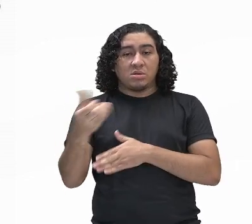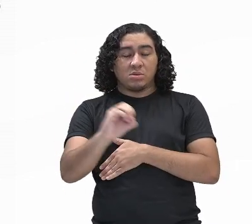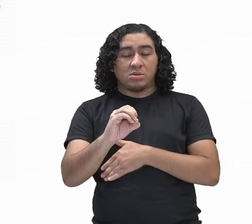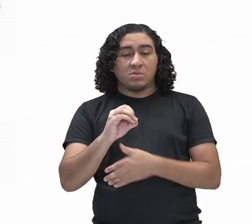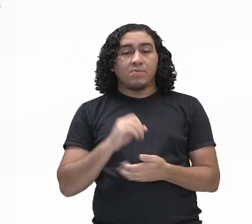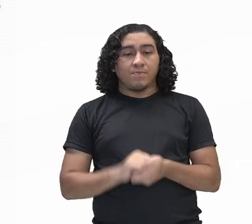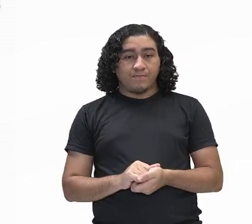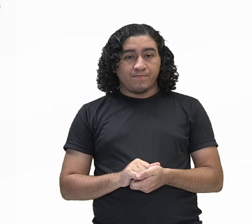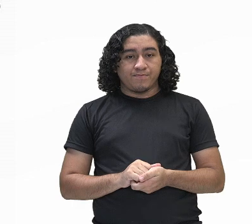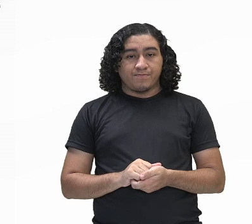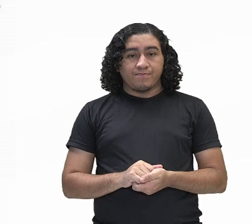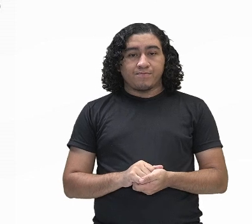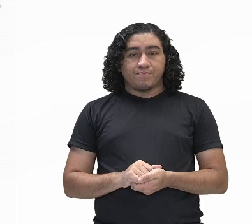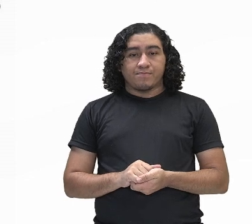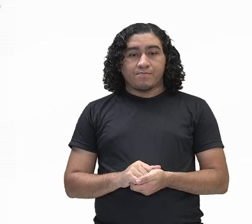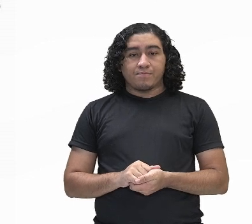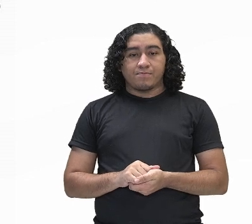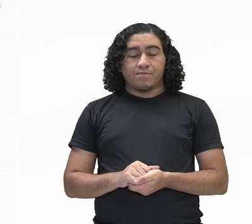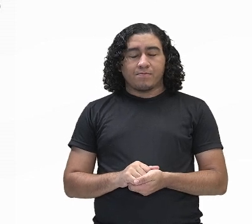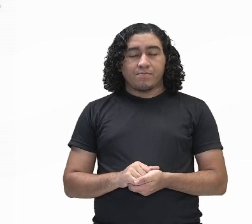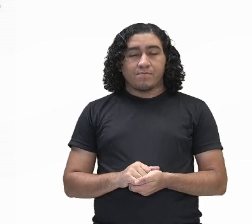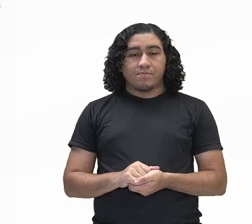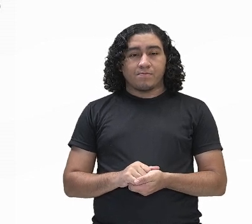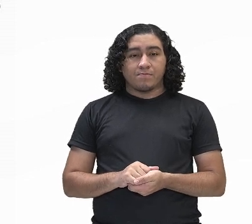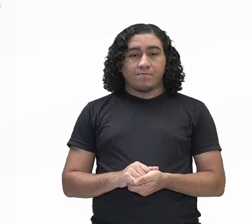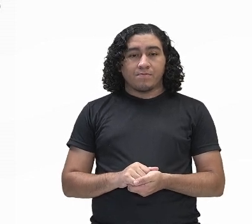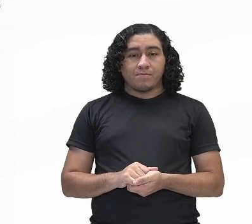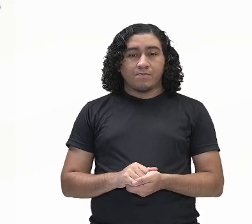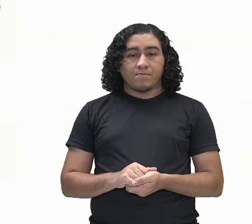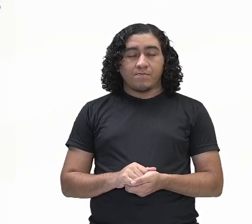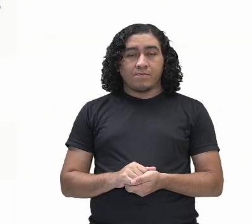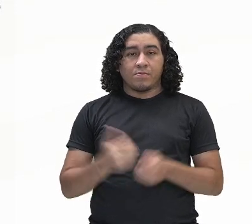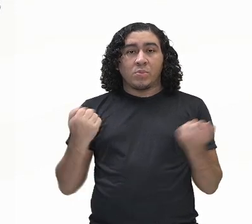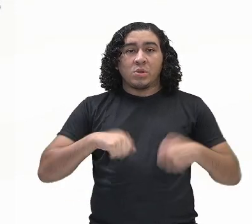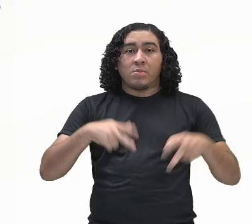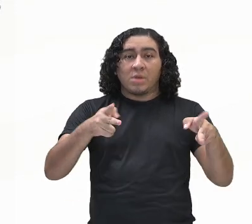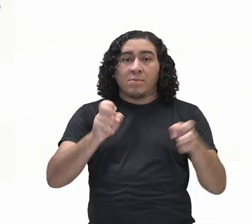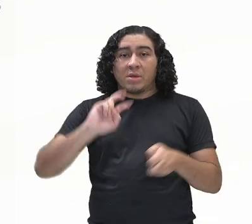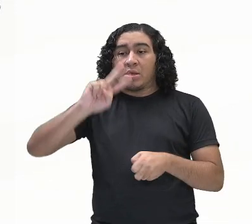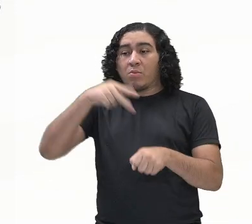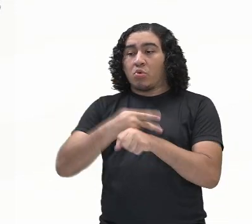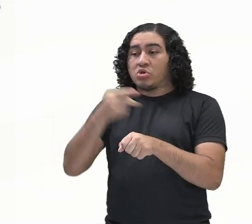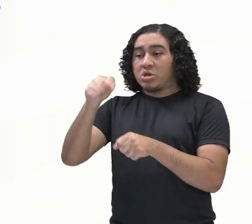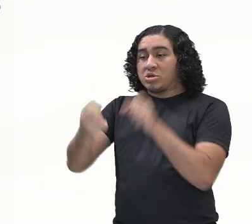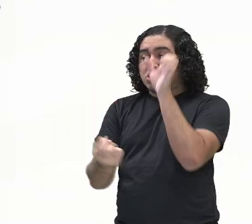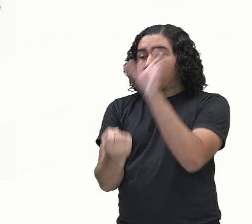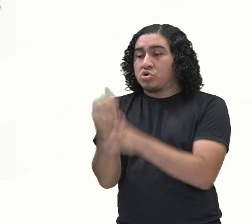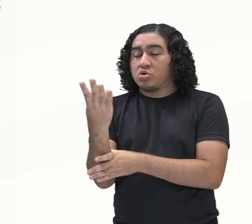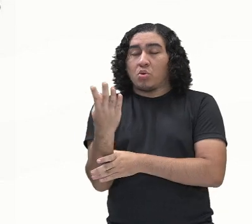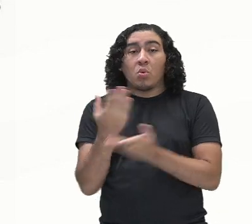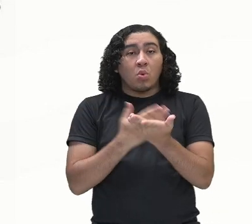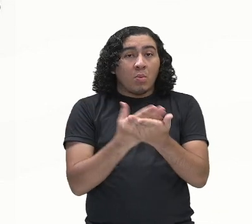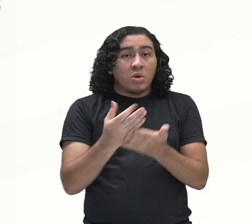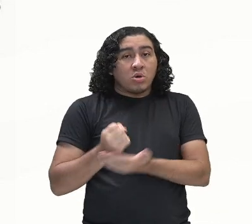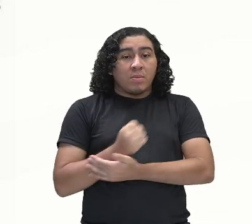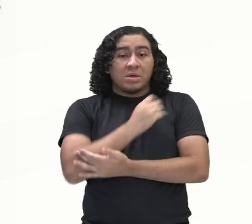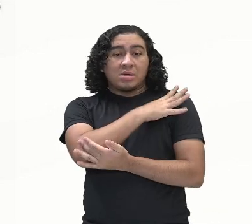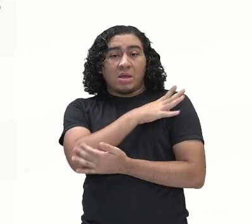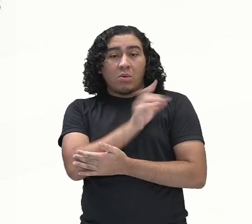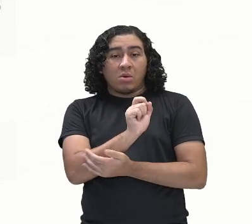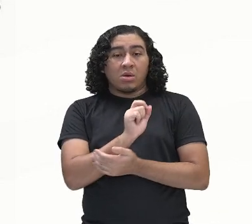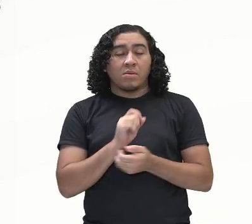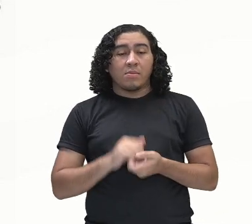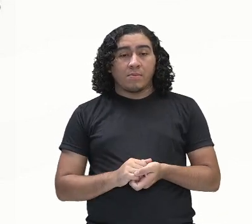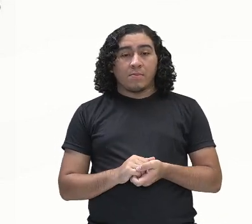que após, aí a gente pode observar a criação da SUDAM, o regime militar iniciou o processo no